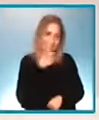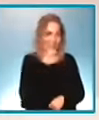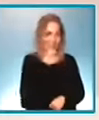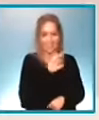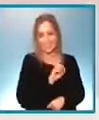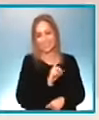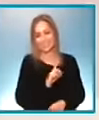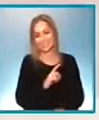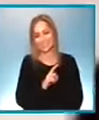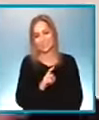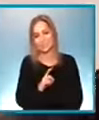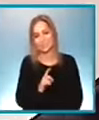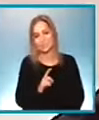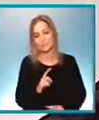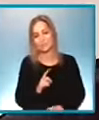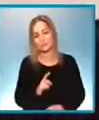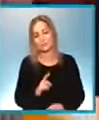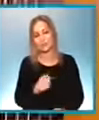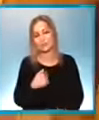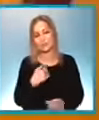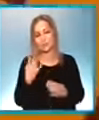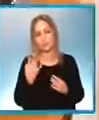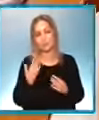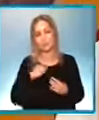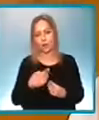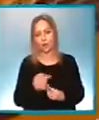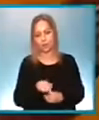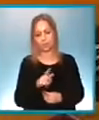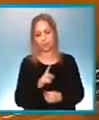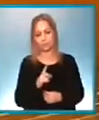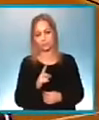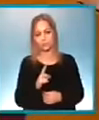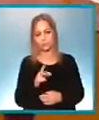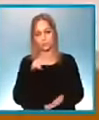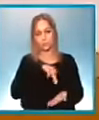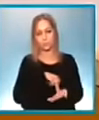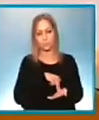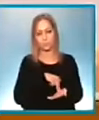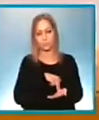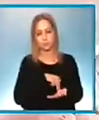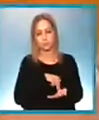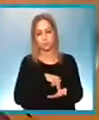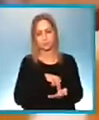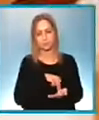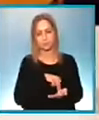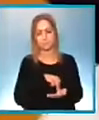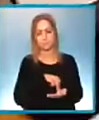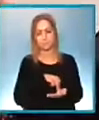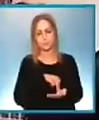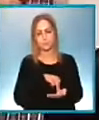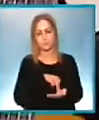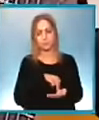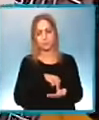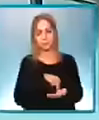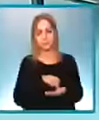Não, nada disso. É só porque não, o tempo... Não, estou a brincar também. Agora, não é que mas eu... Mas é ali, agora vai para o nosso palco. Agora vai para o palco. Com certeza, é a